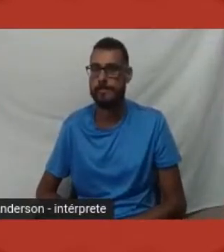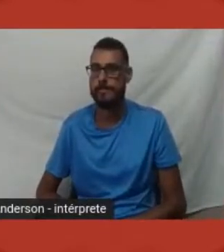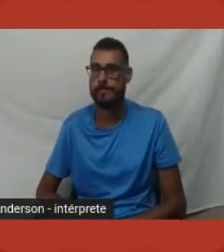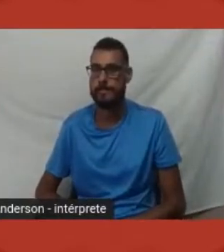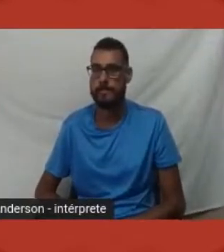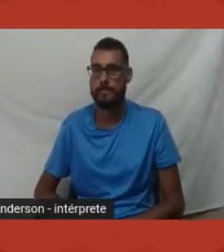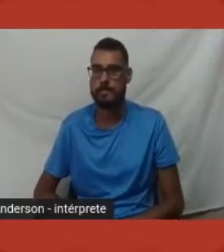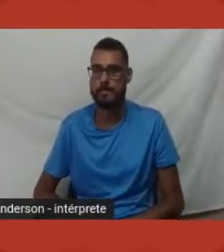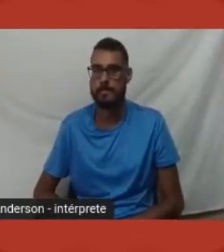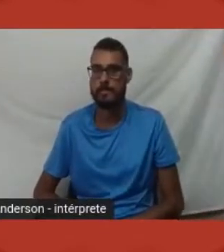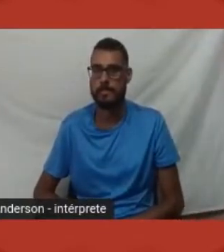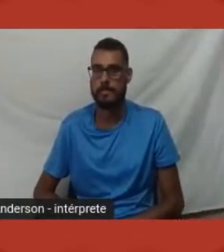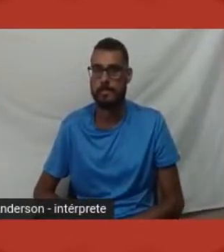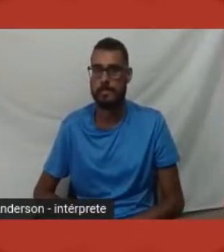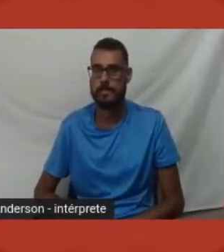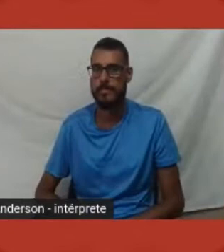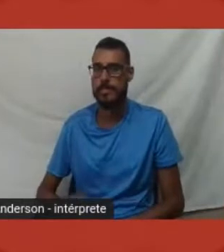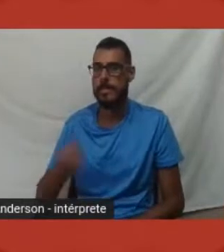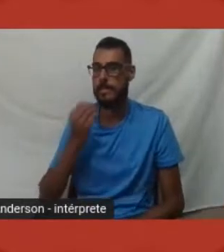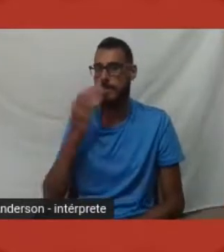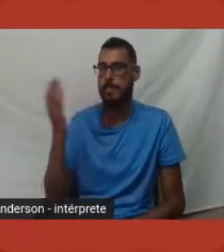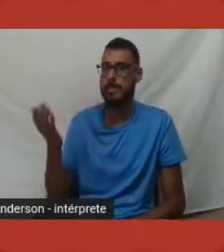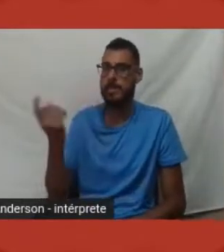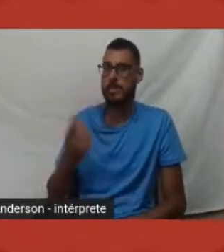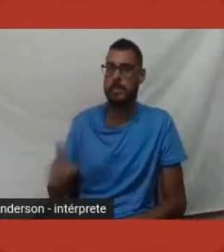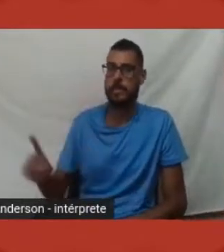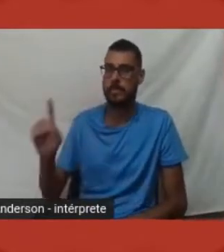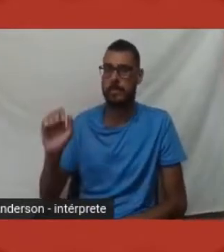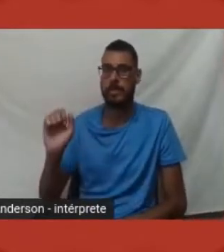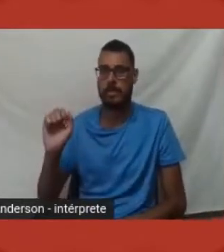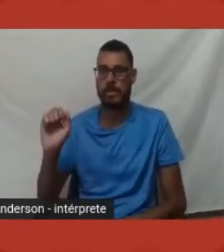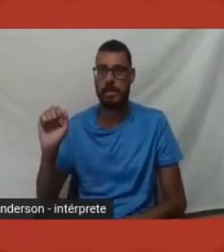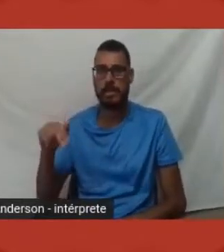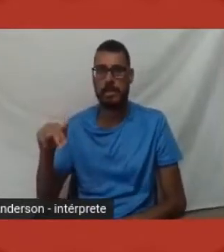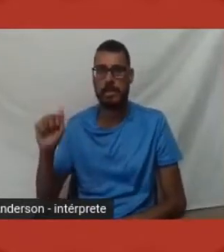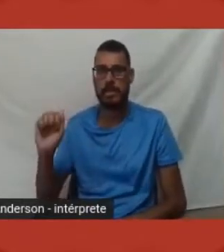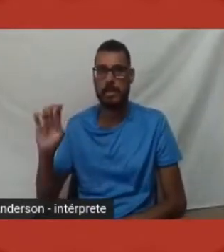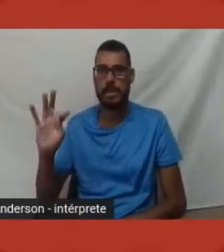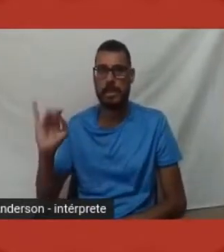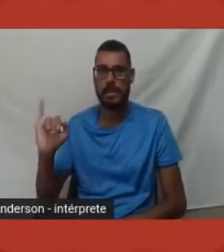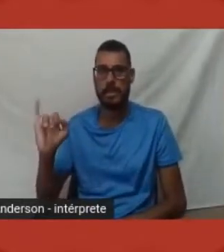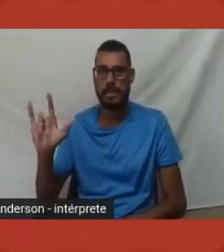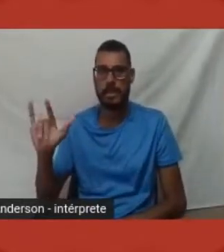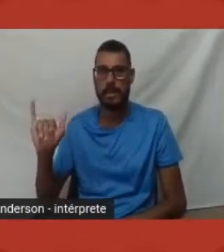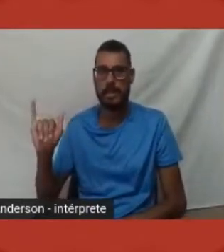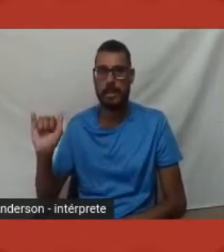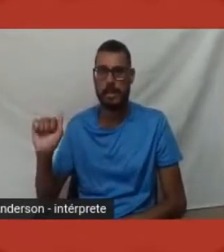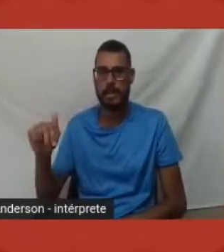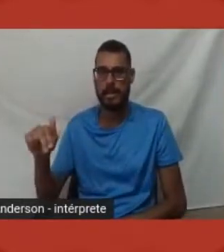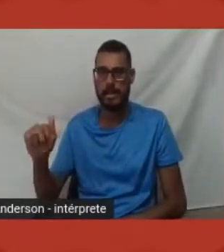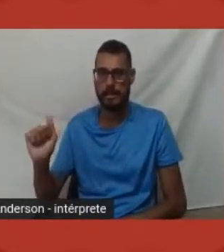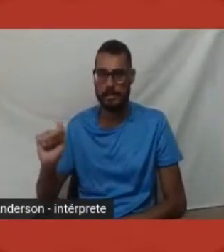Vamos ver agora. Então, a última pessoa seria a Nataliana. É isso?